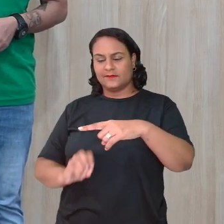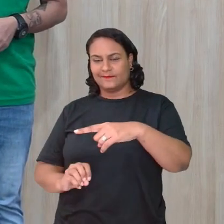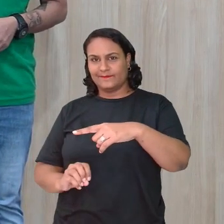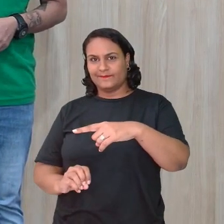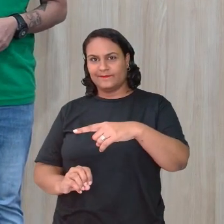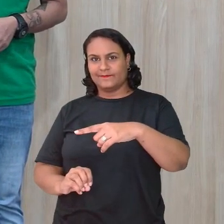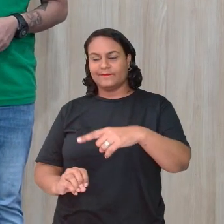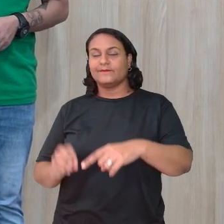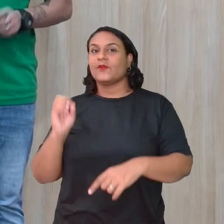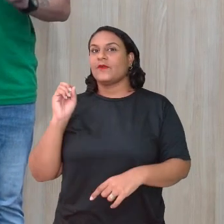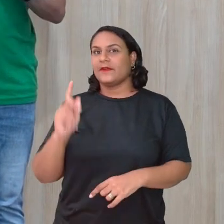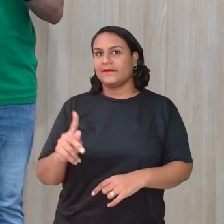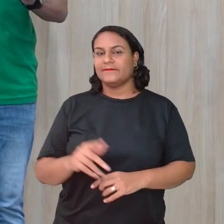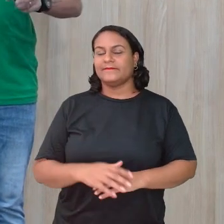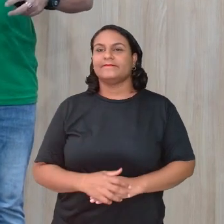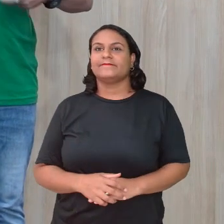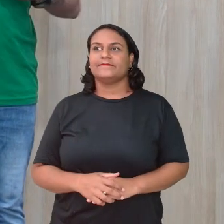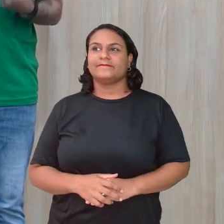50. Bom?